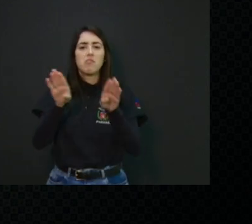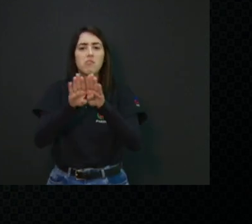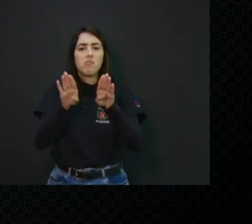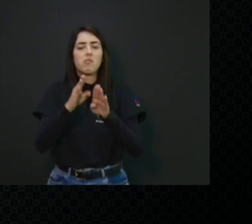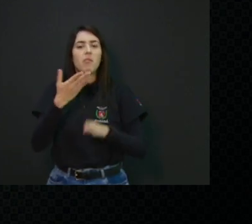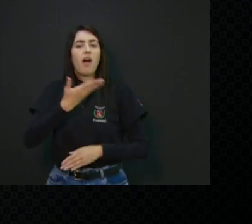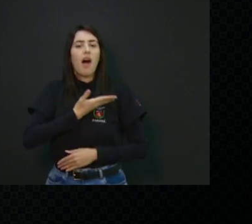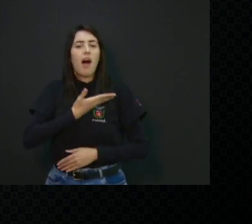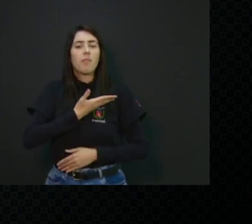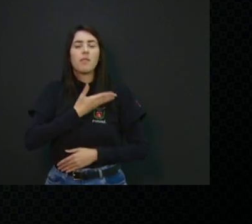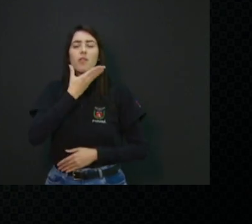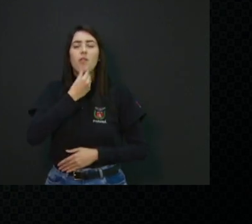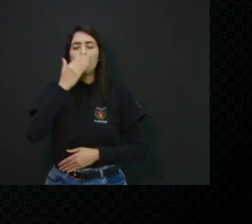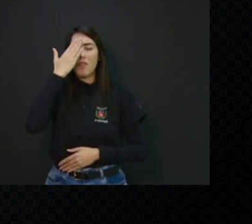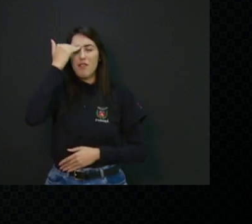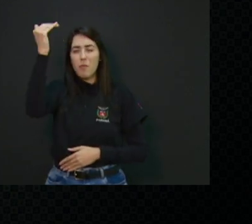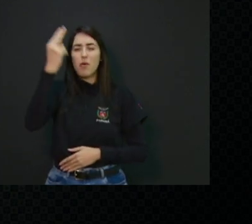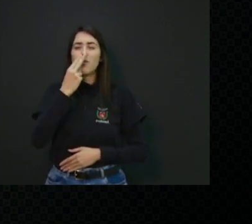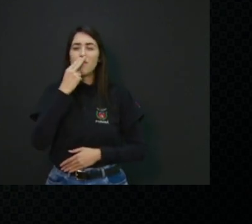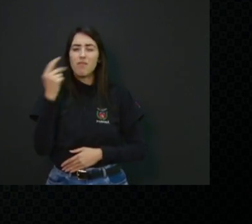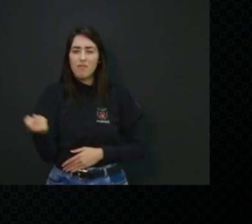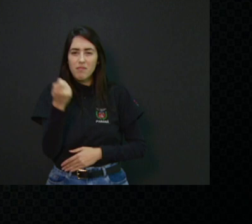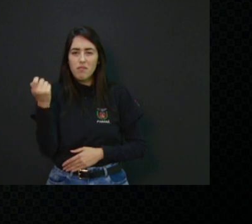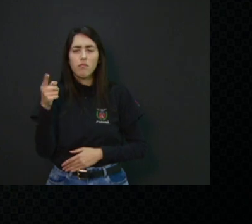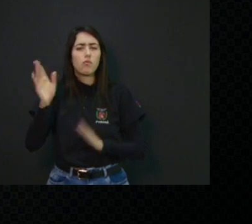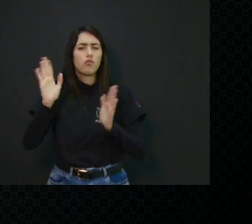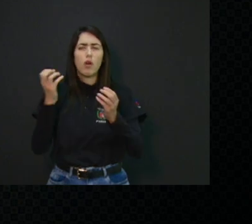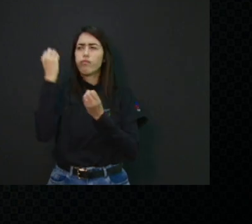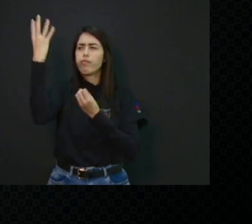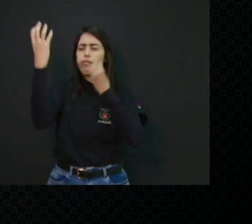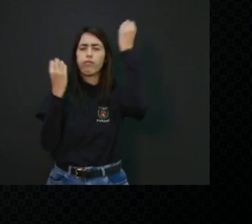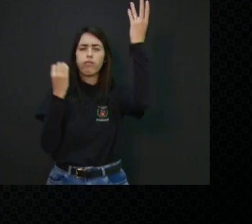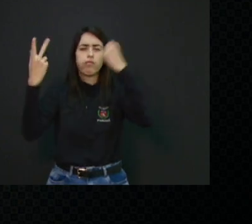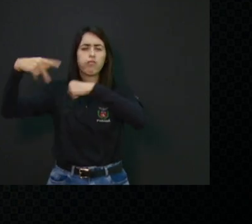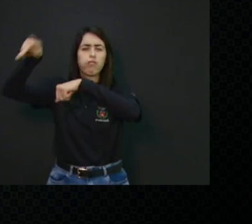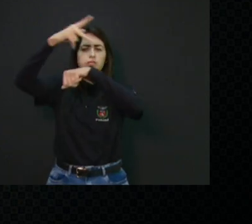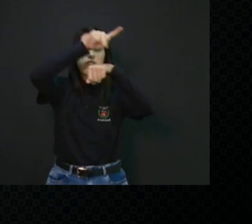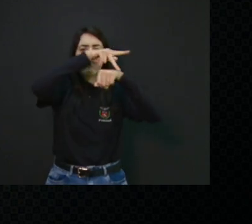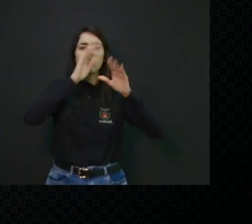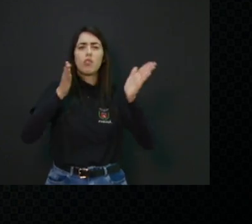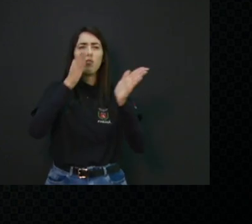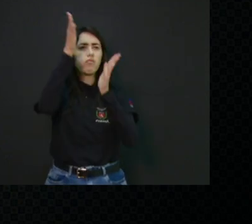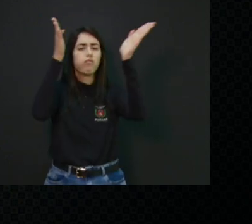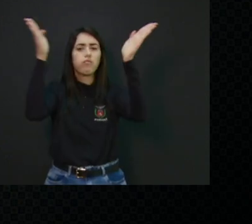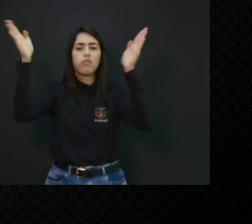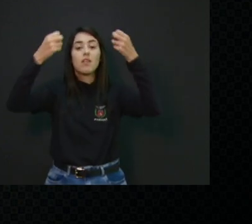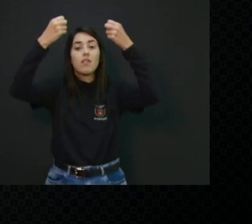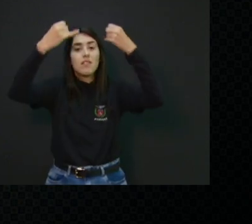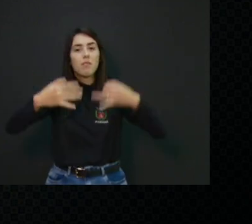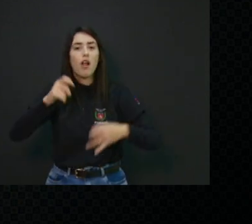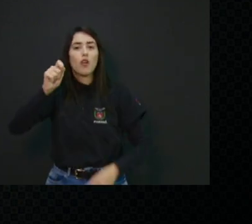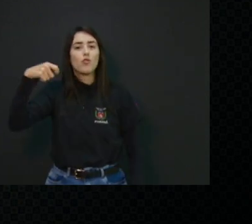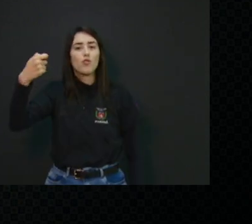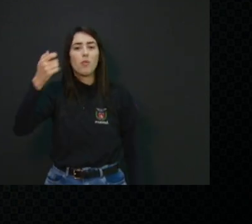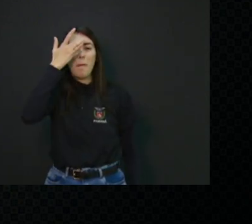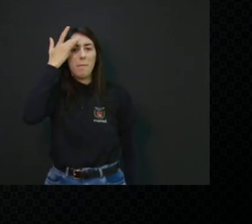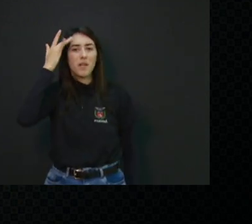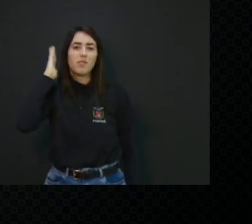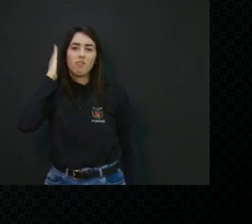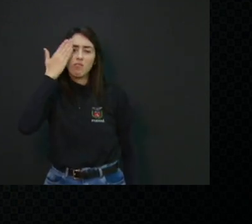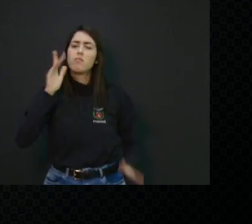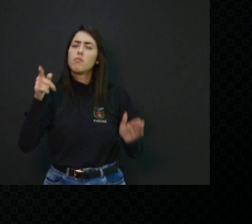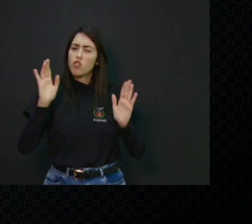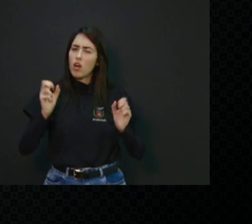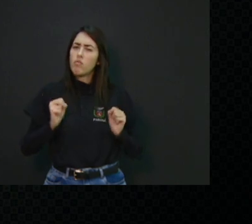Charles Chaplin, ela viajou o mundo todo falando sobre a pessoas com surdo e cegueira, defendeu